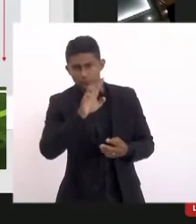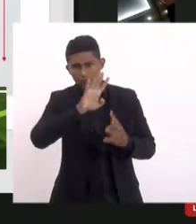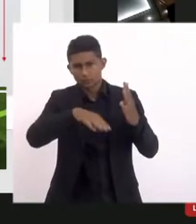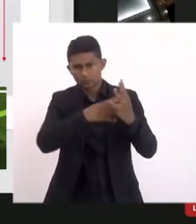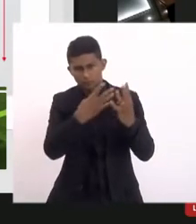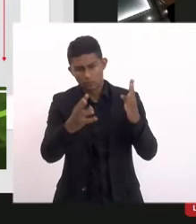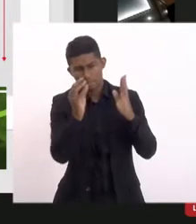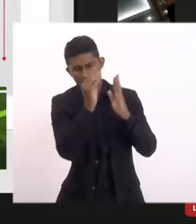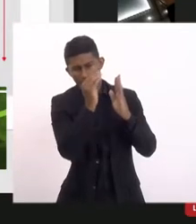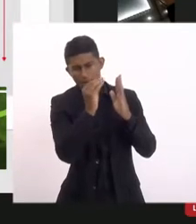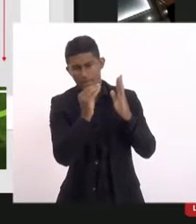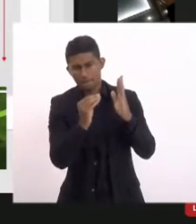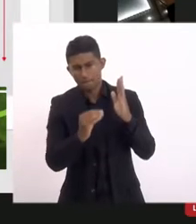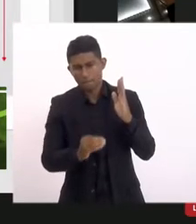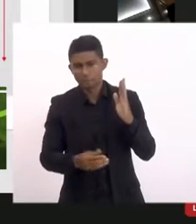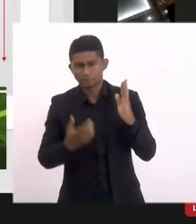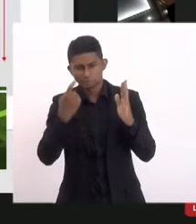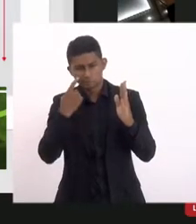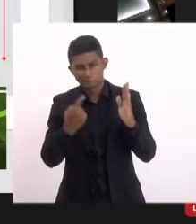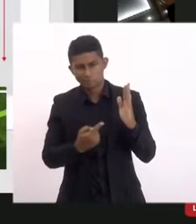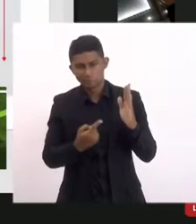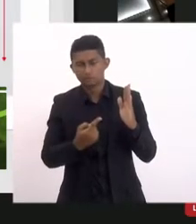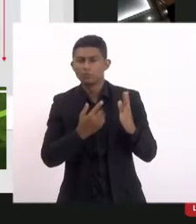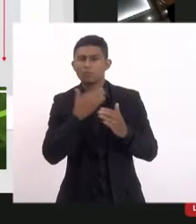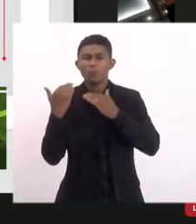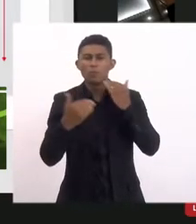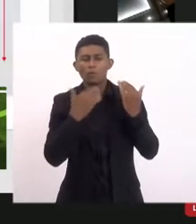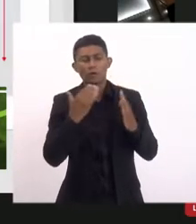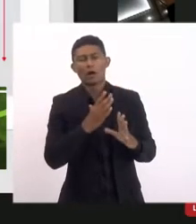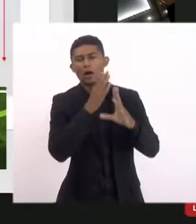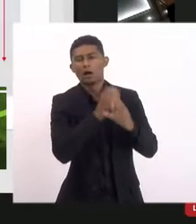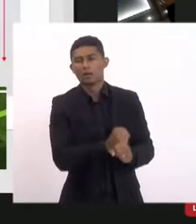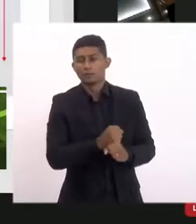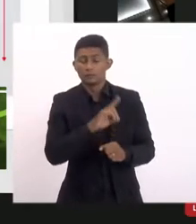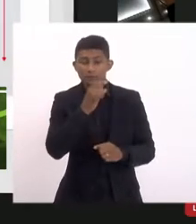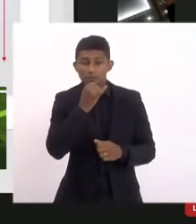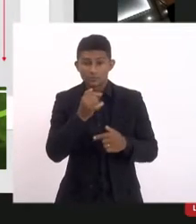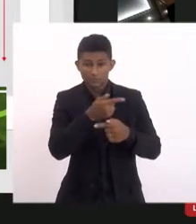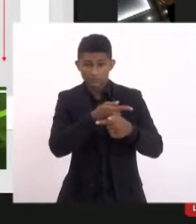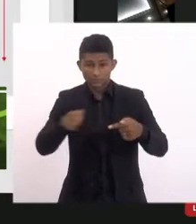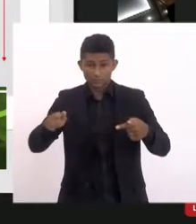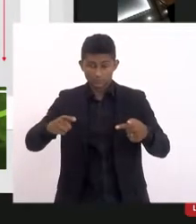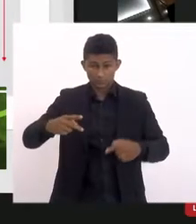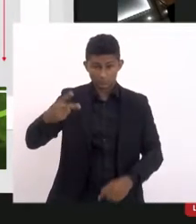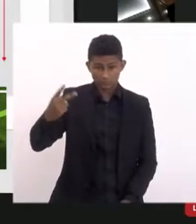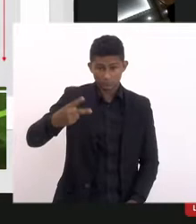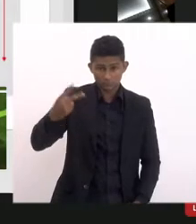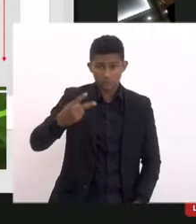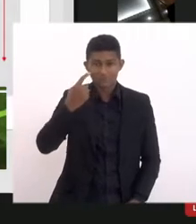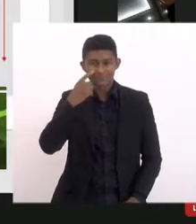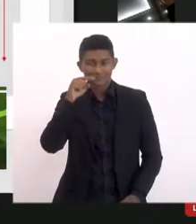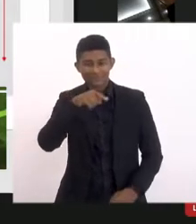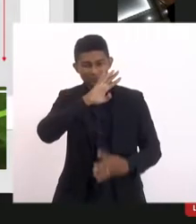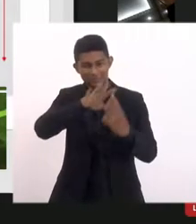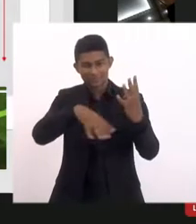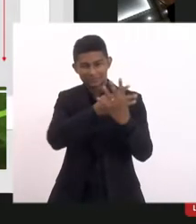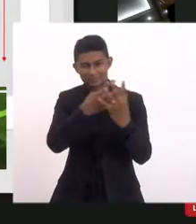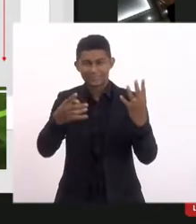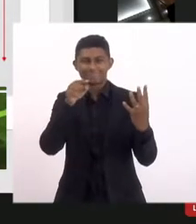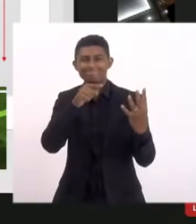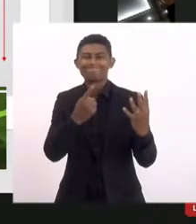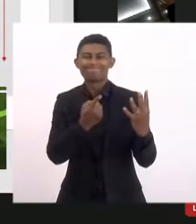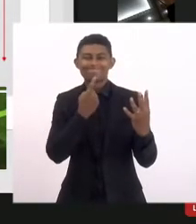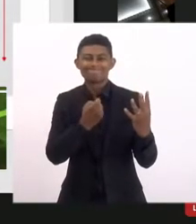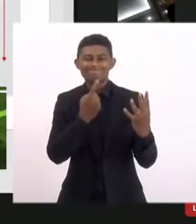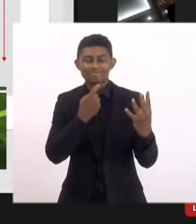número de casos e óbito. Então, a gente vê aqui, ó, total de óbitos. Da semana 2, se a gente olhar aqui essas duas primeiras colunas em vermelho, aqui é a